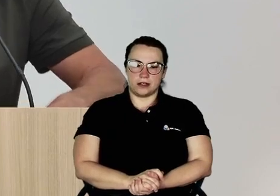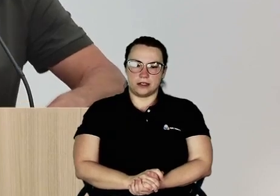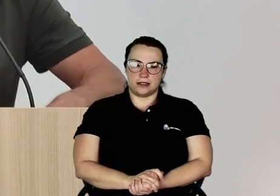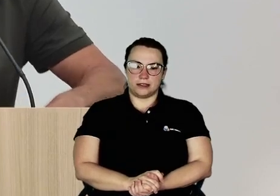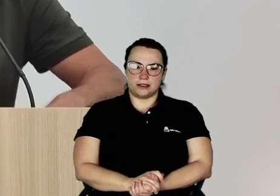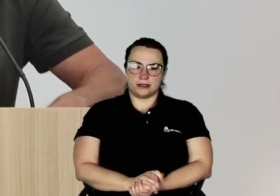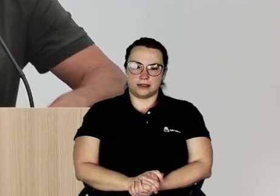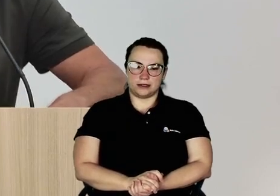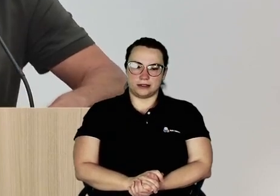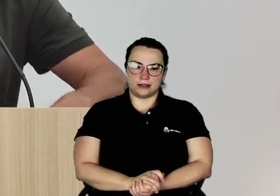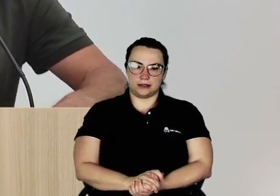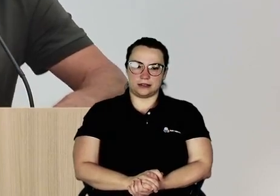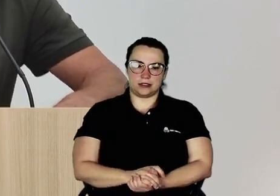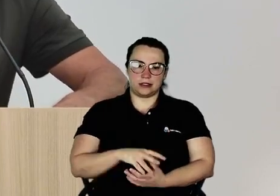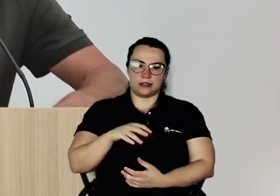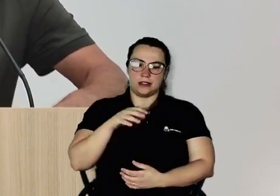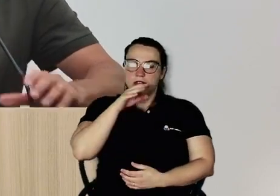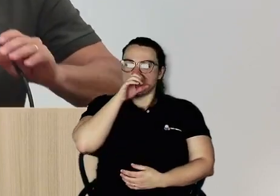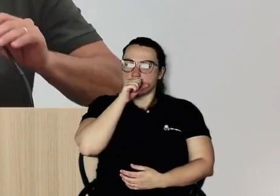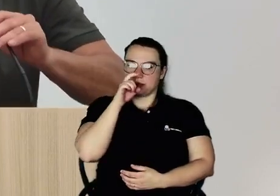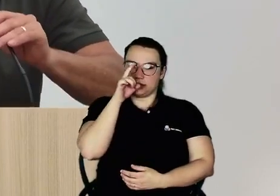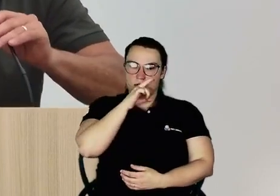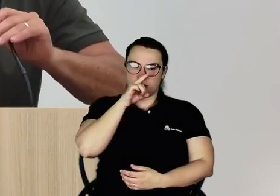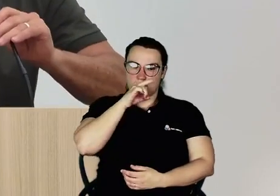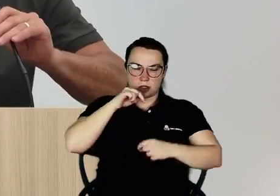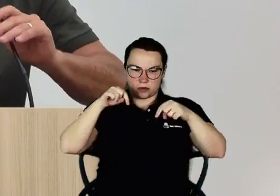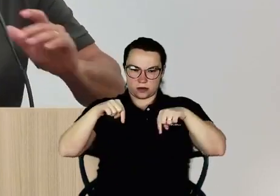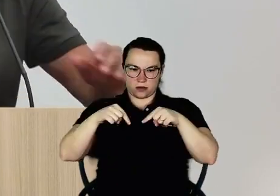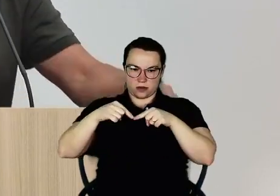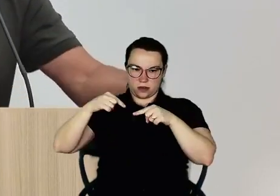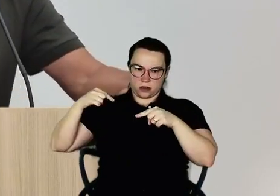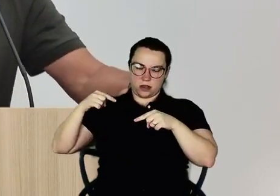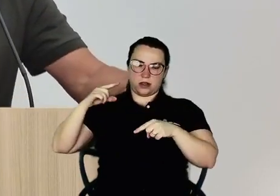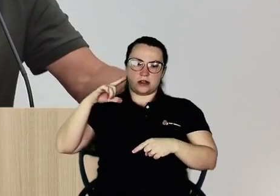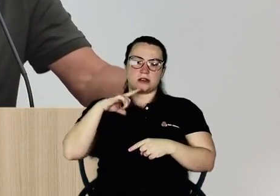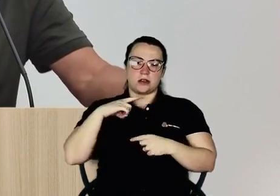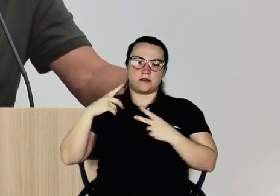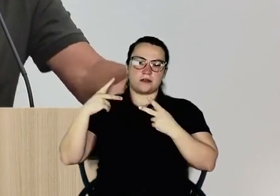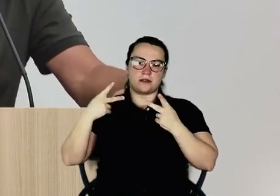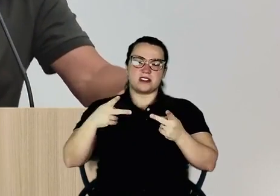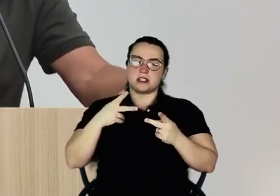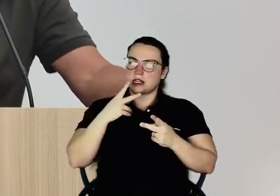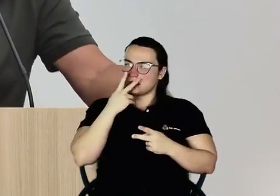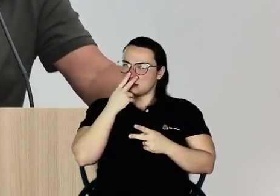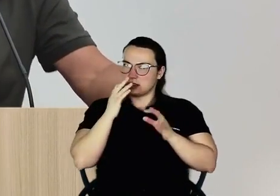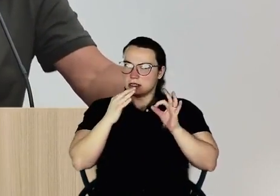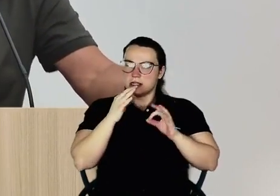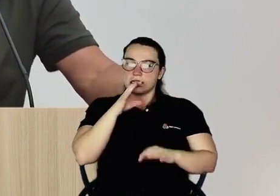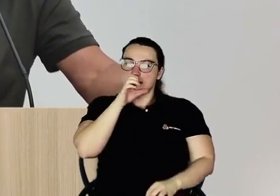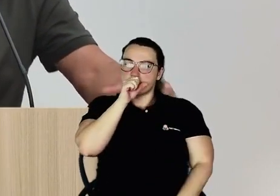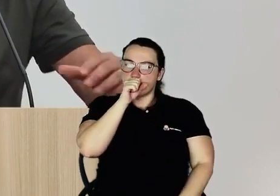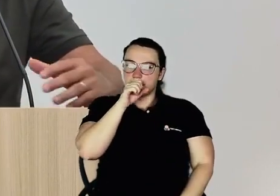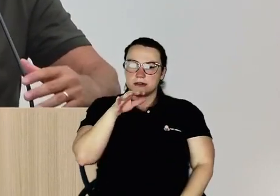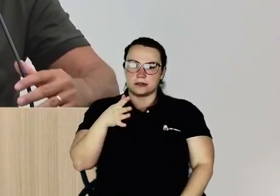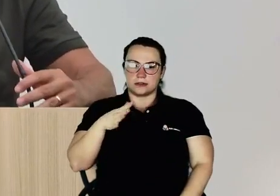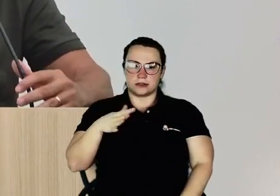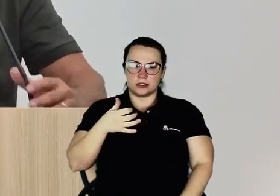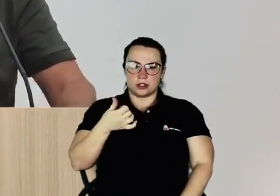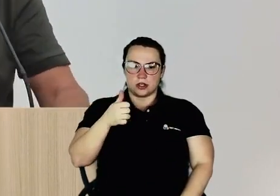Esse final de semana eu recebi a visita, para ser bem mais preciso, sábado por volta de 11 horas da manhã,